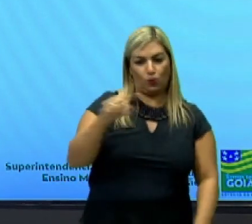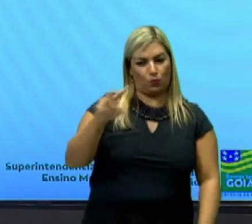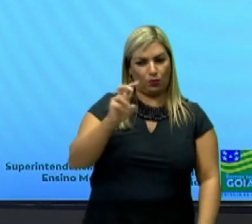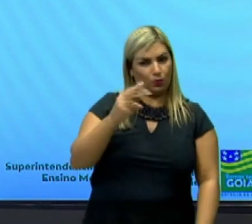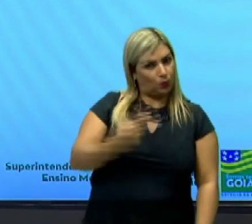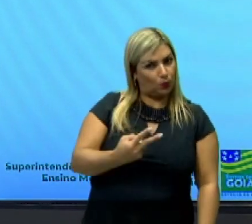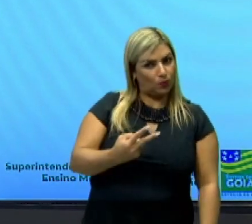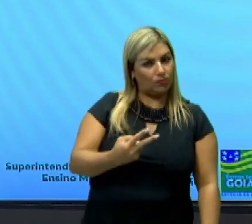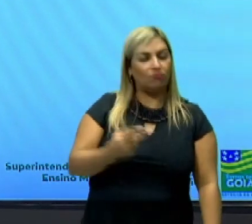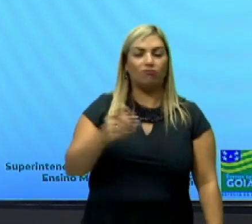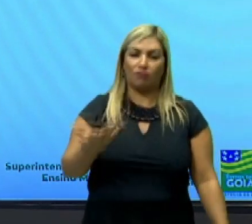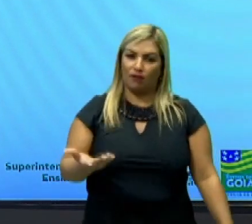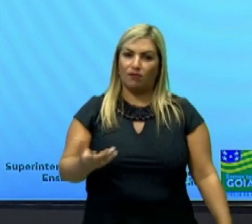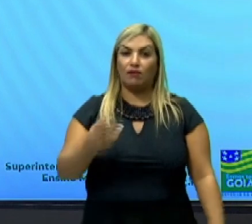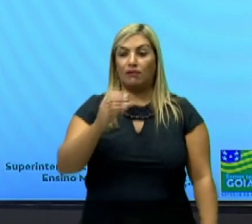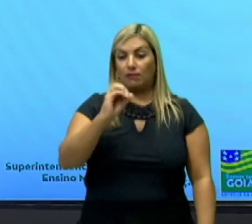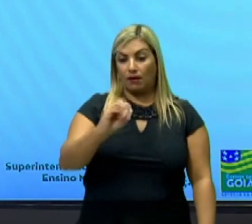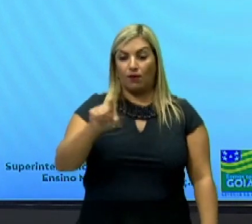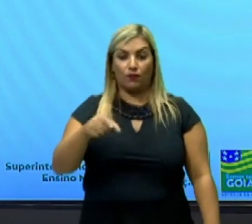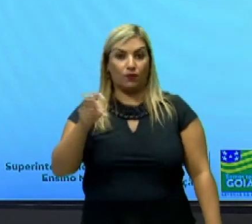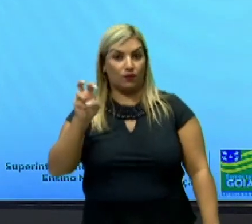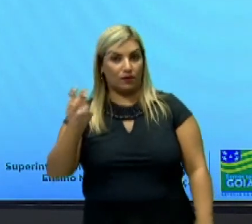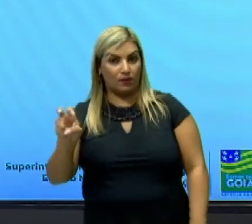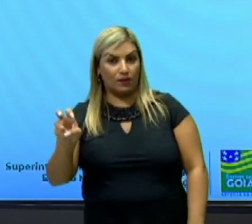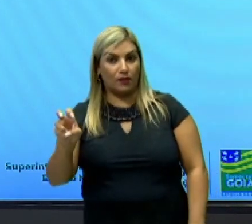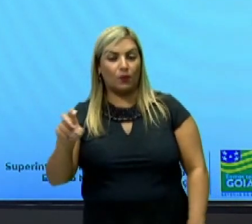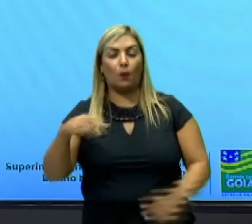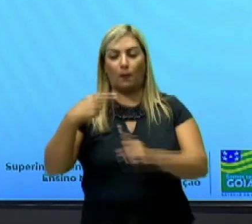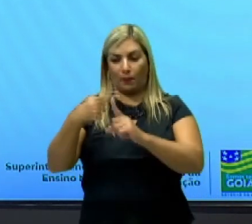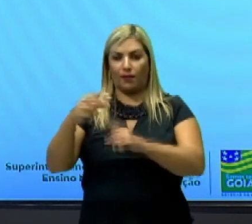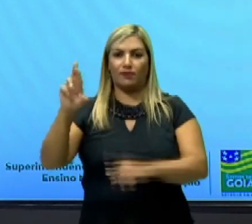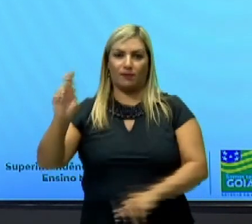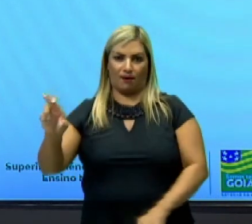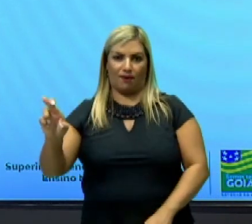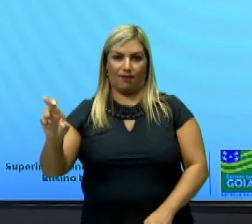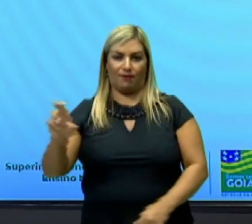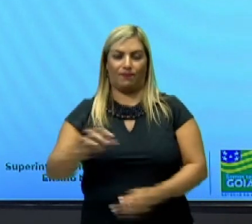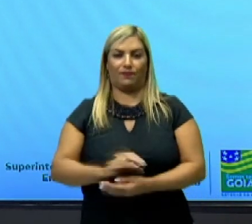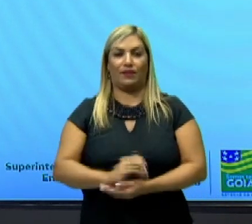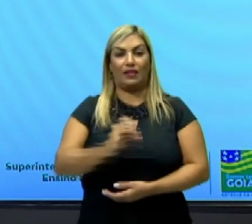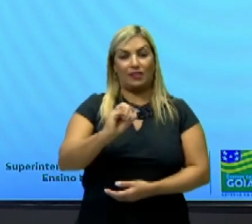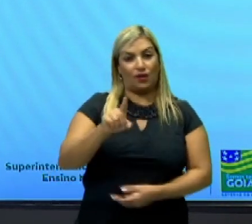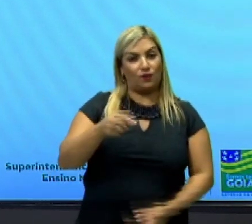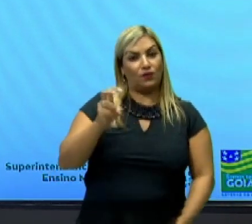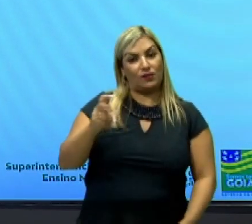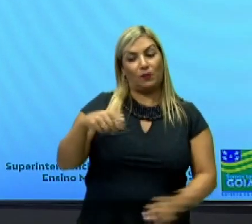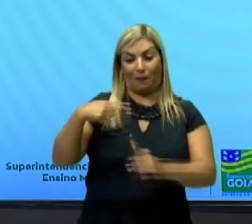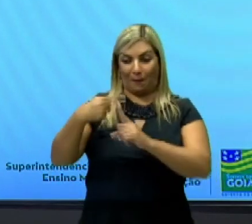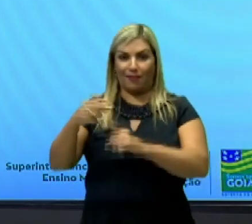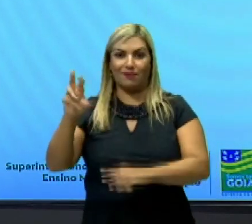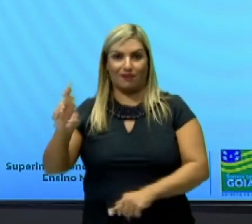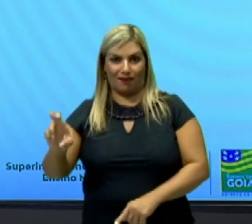R. E aqui eu tenho, olha, 0,5 mais R. 0,5 mais R dá quanto?